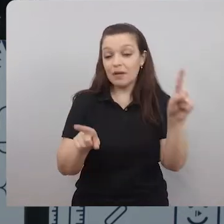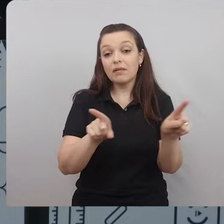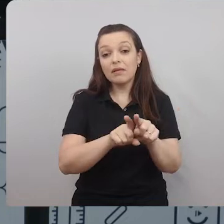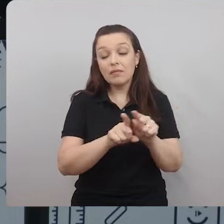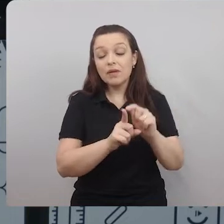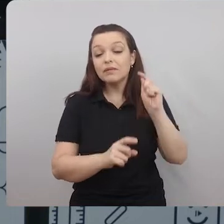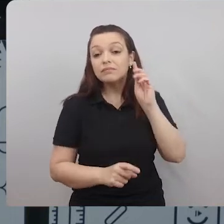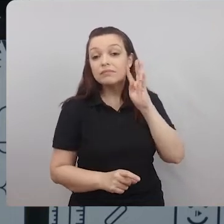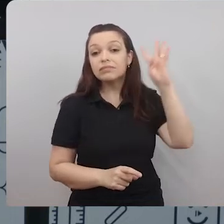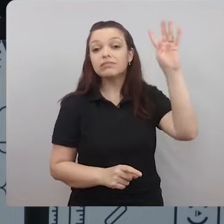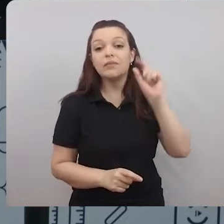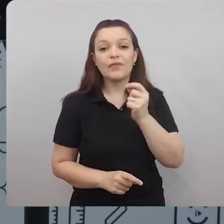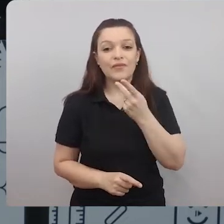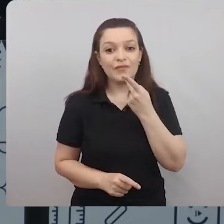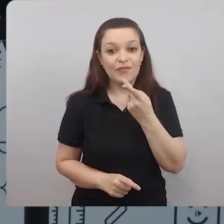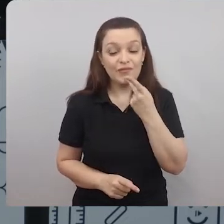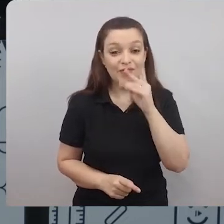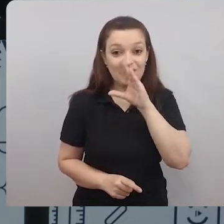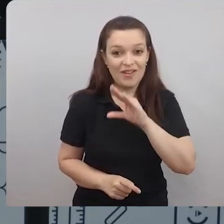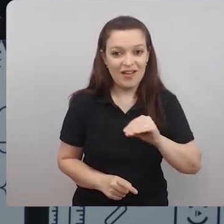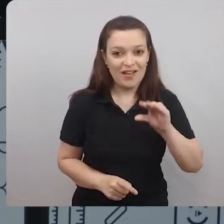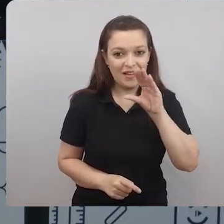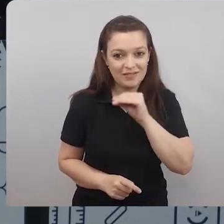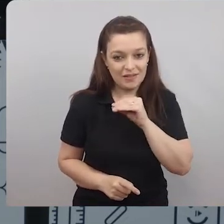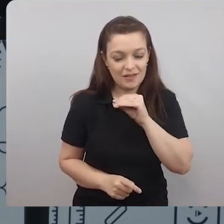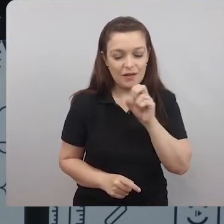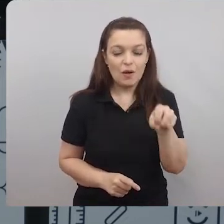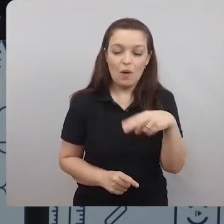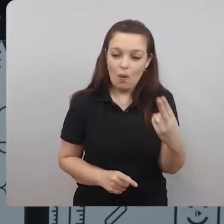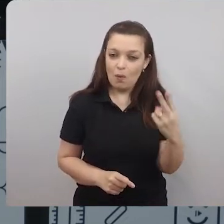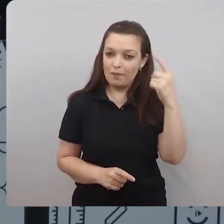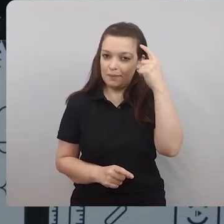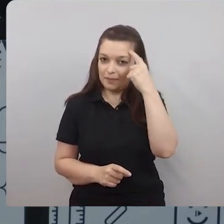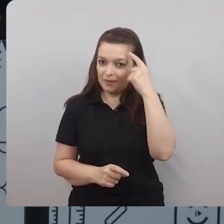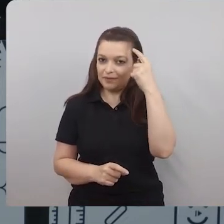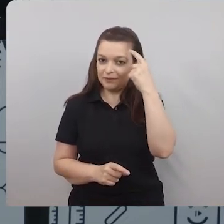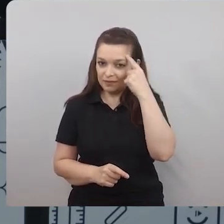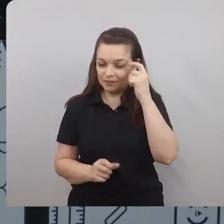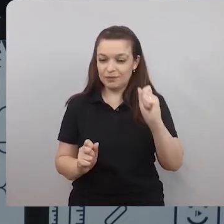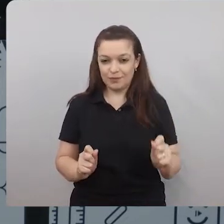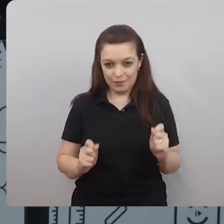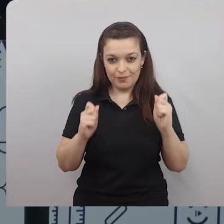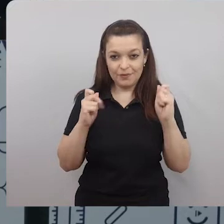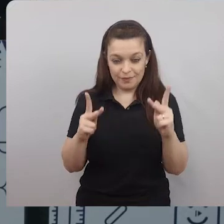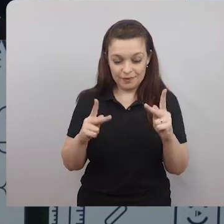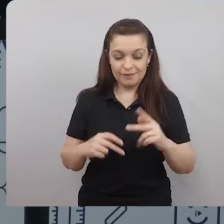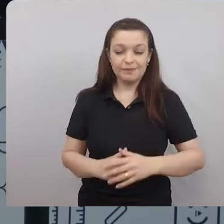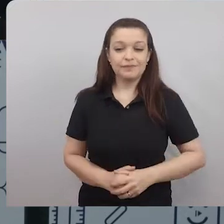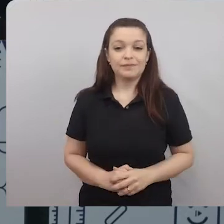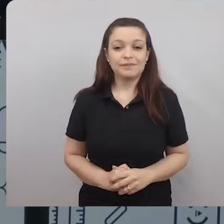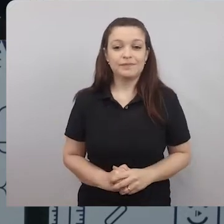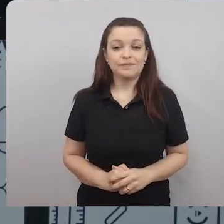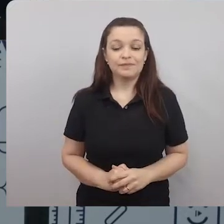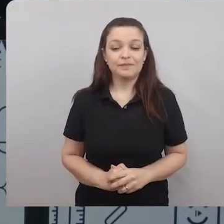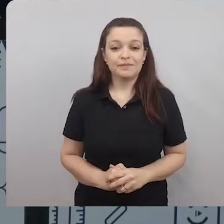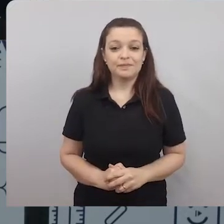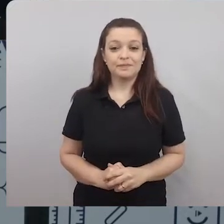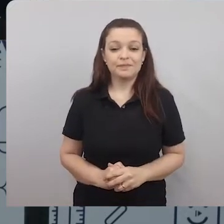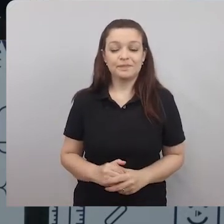entender no momento que eles estão falando e o momento em que eles estão pensando. Acompanhem